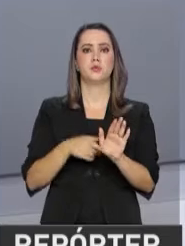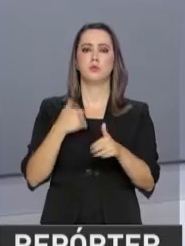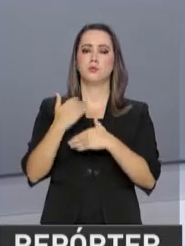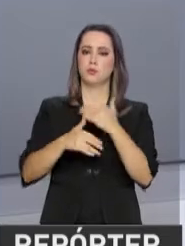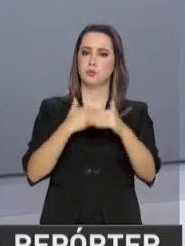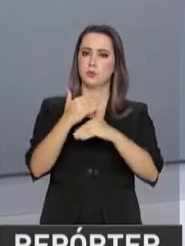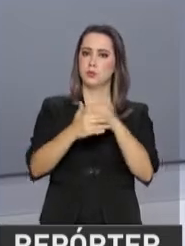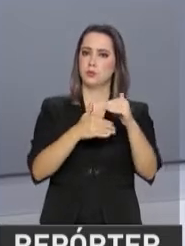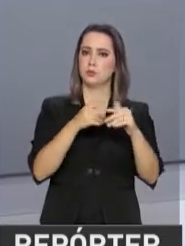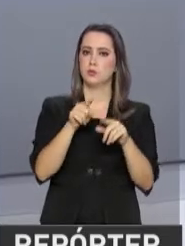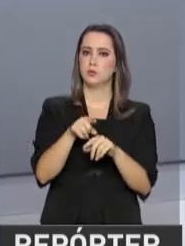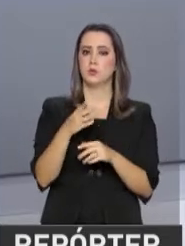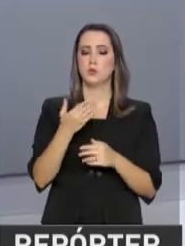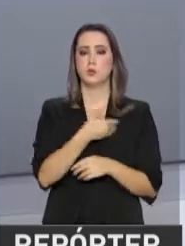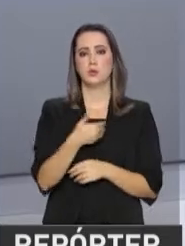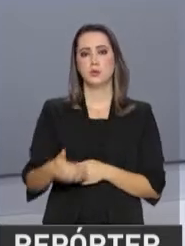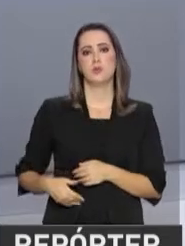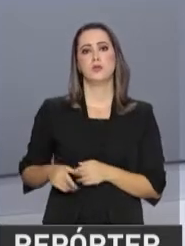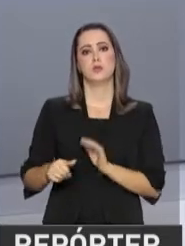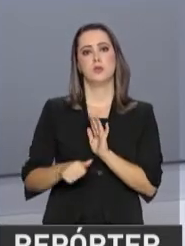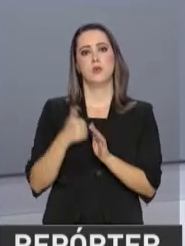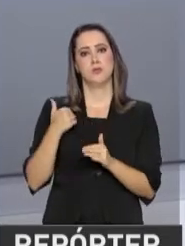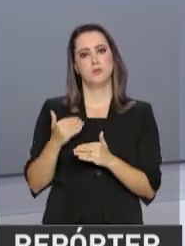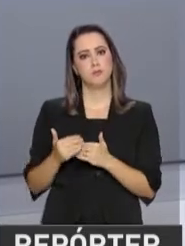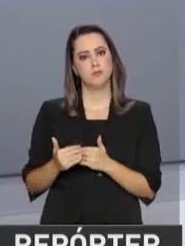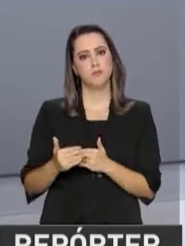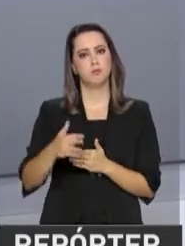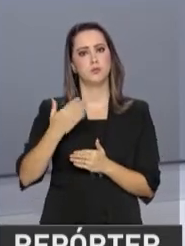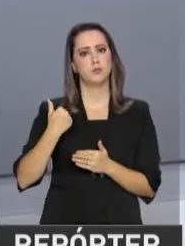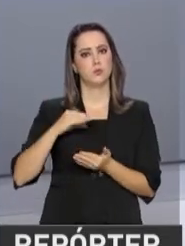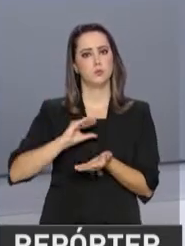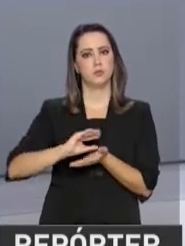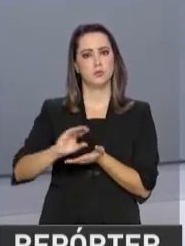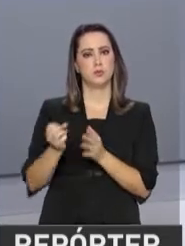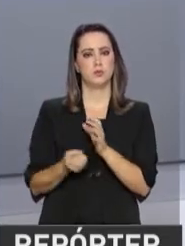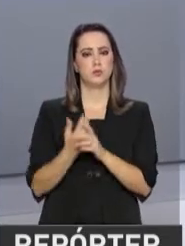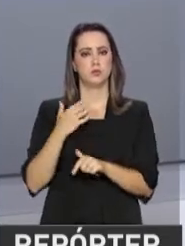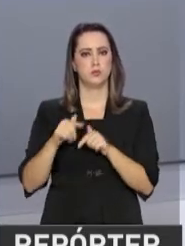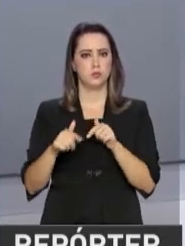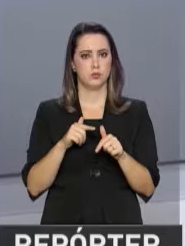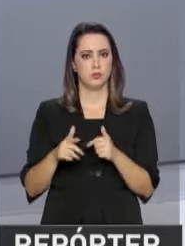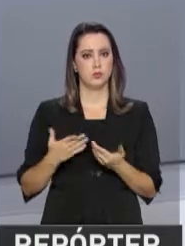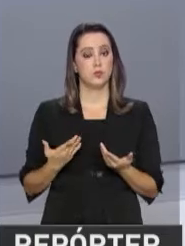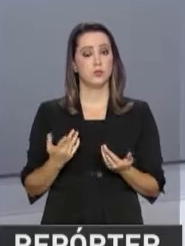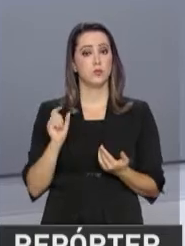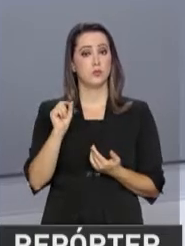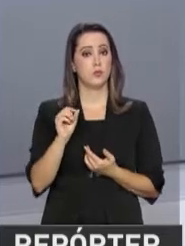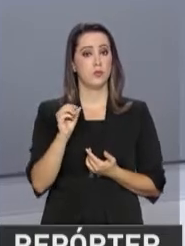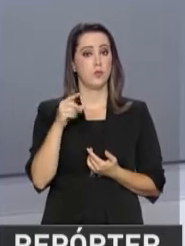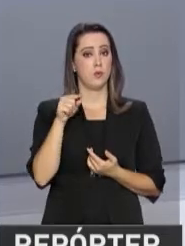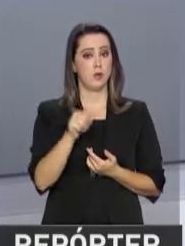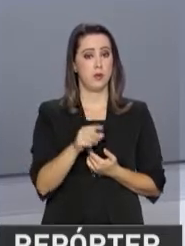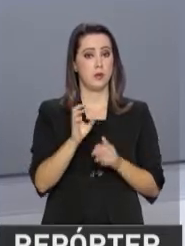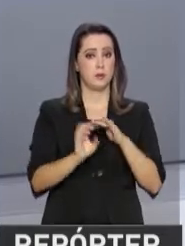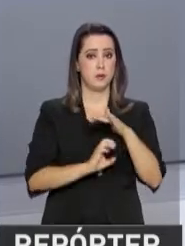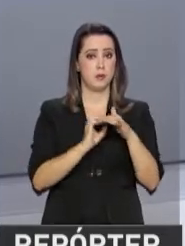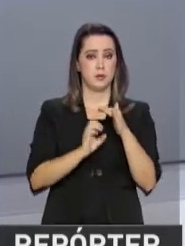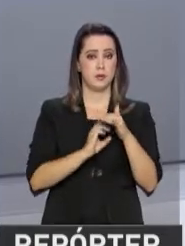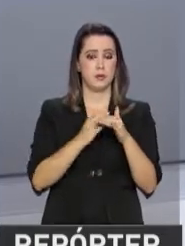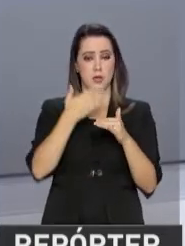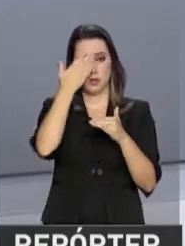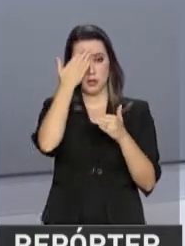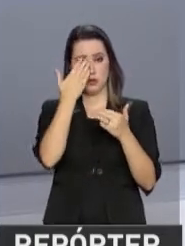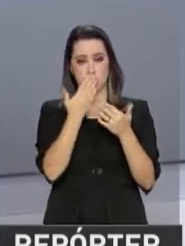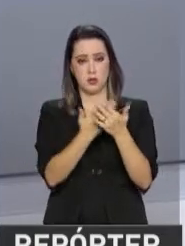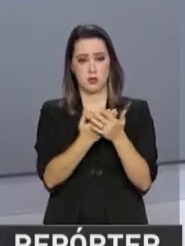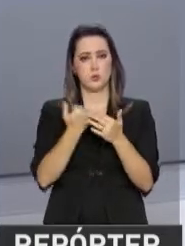otimismo o que para o governo é o primeiro passo para mais investimentos e geração de empregos de acordo com a cna a confiança dos